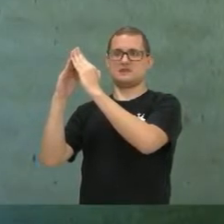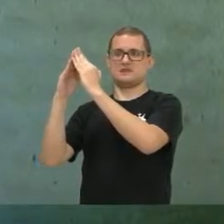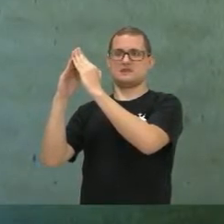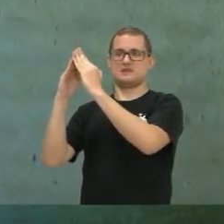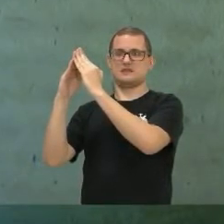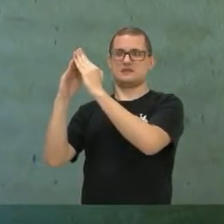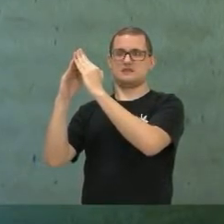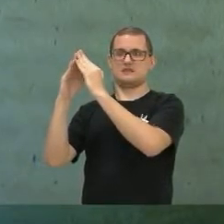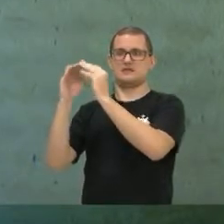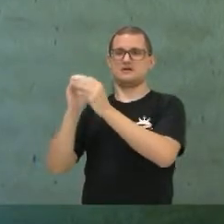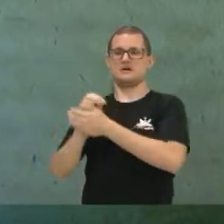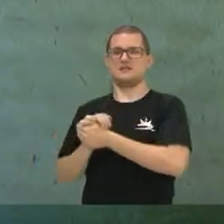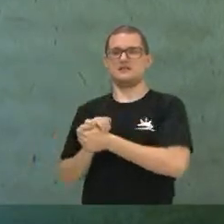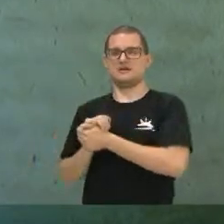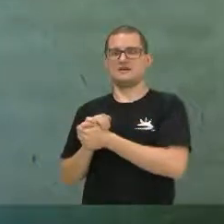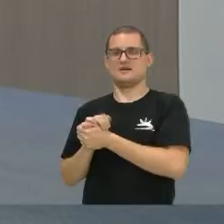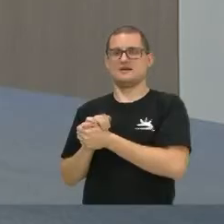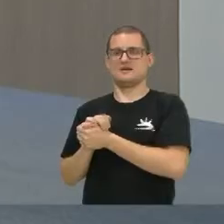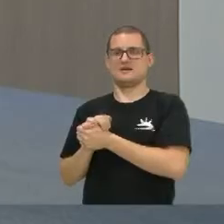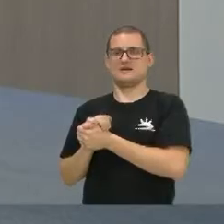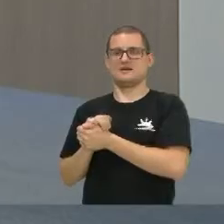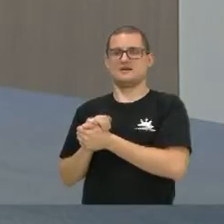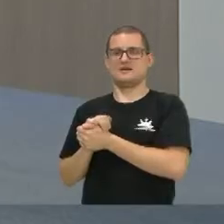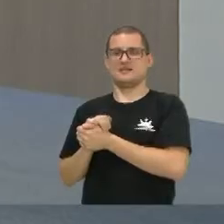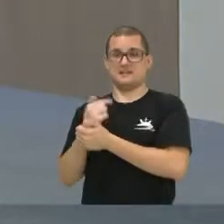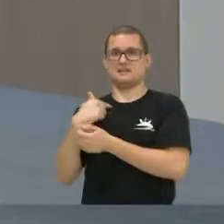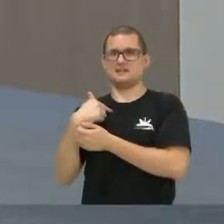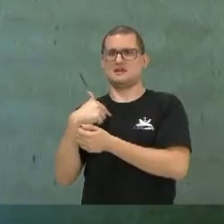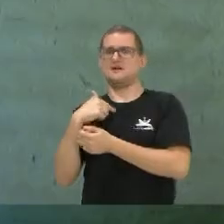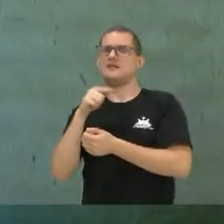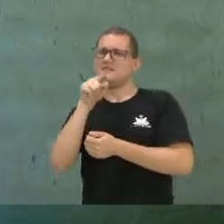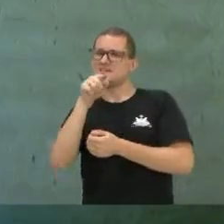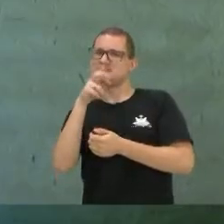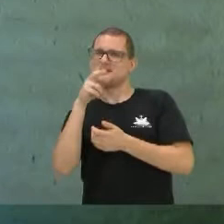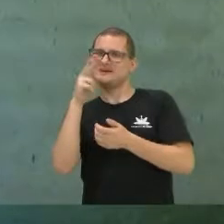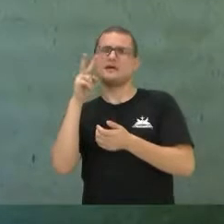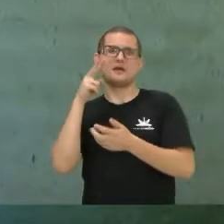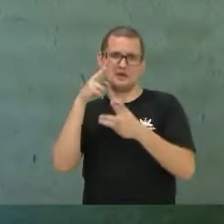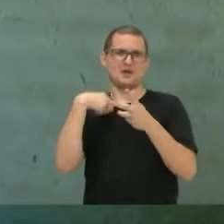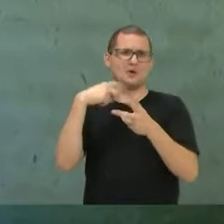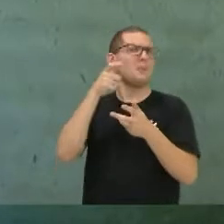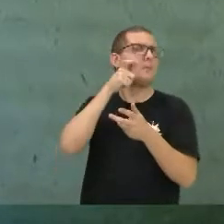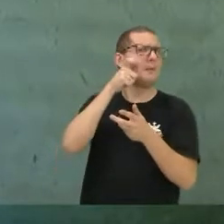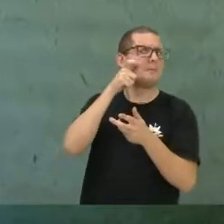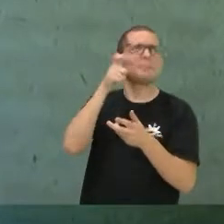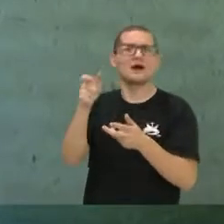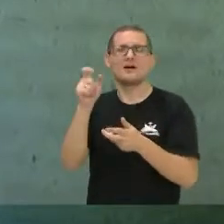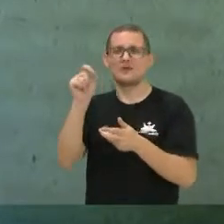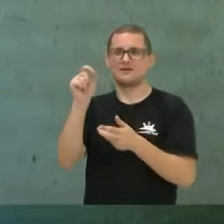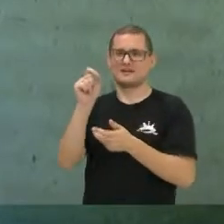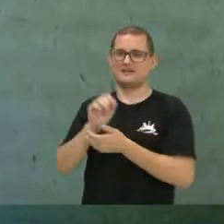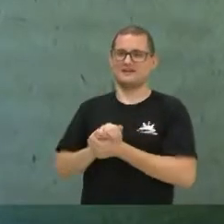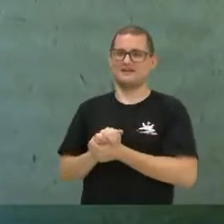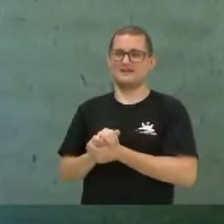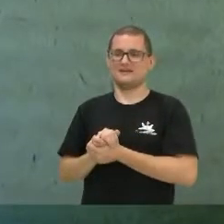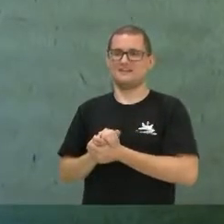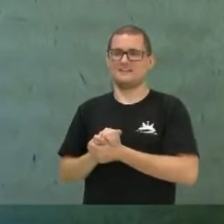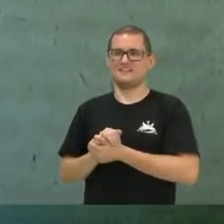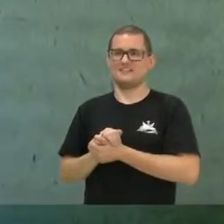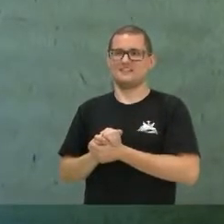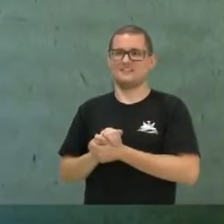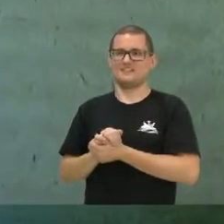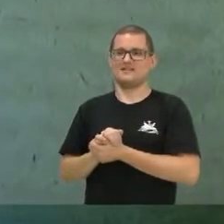eles não perceberam mas eles queriam de seu estava atento e olha aqui eu estou atento mas vamos lá um pouquinho